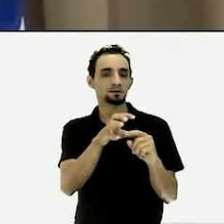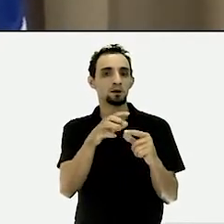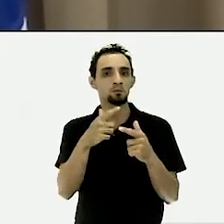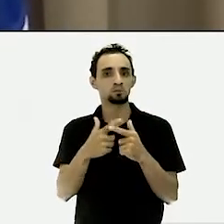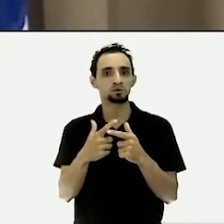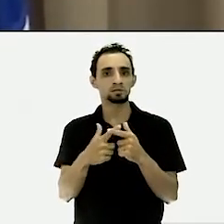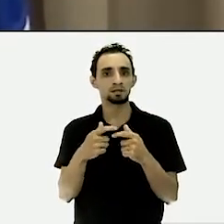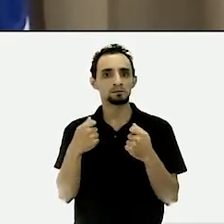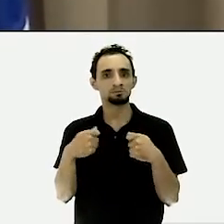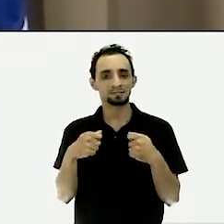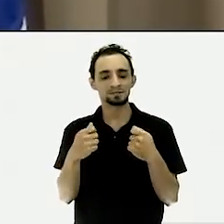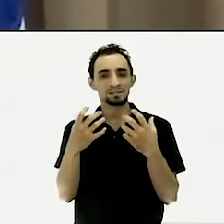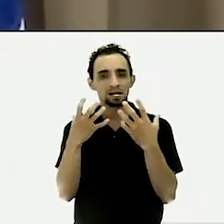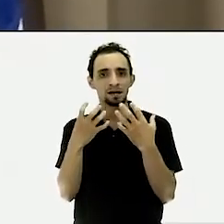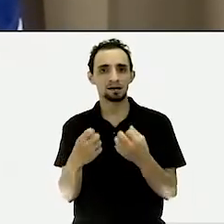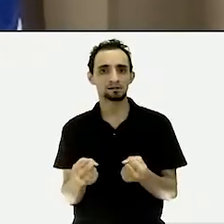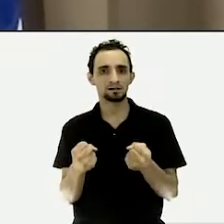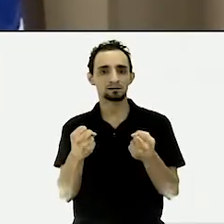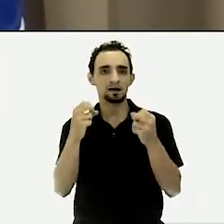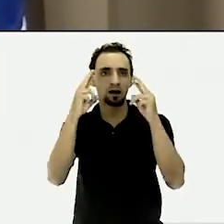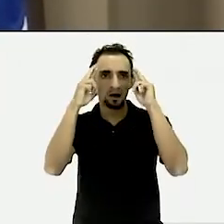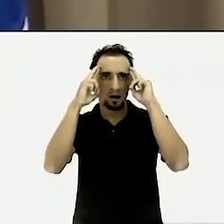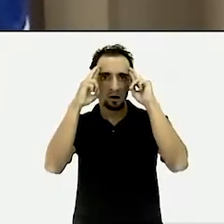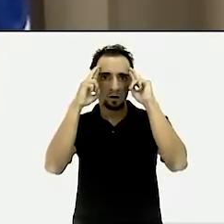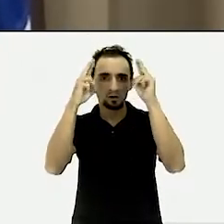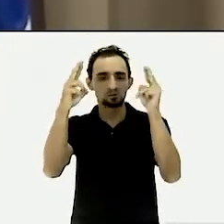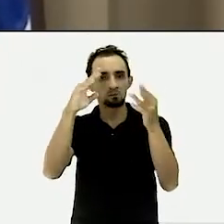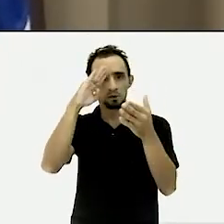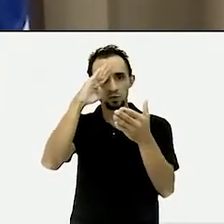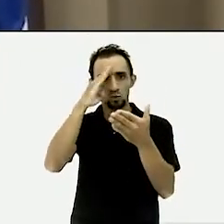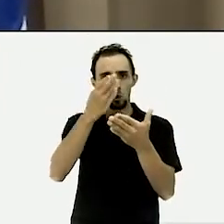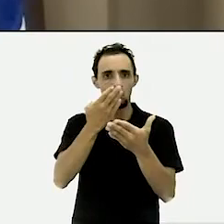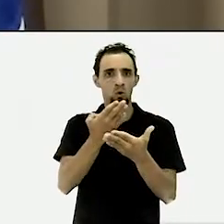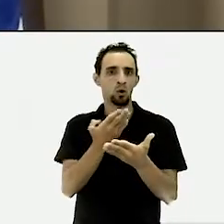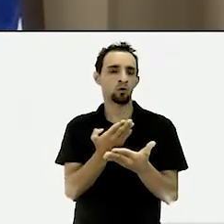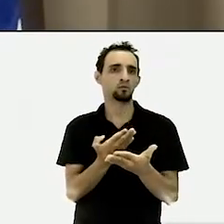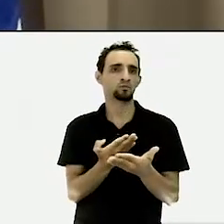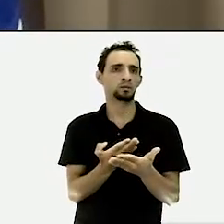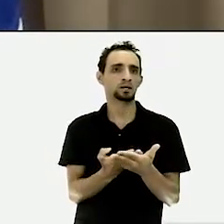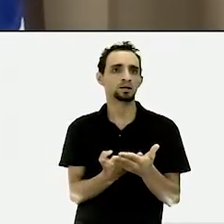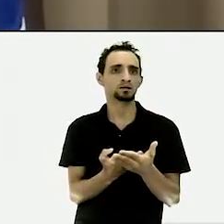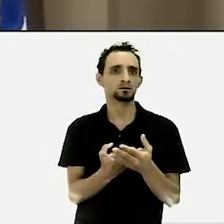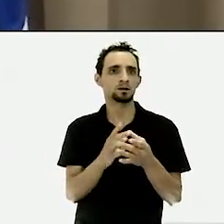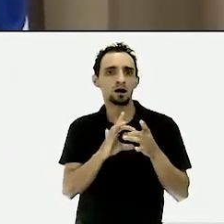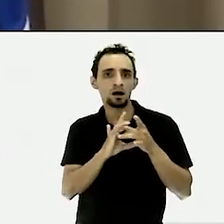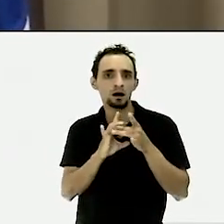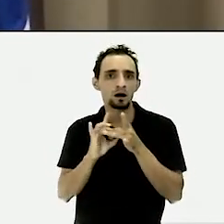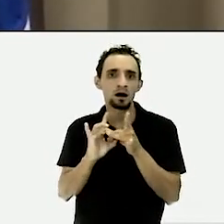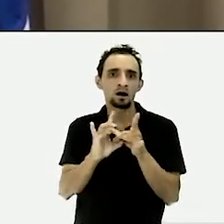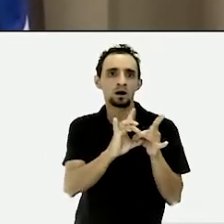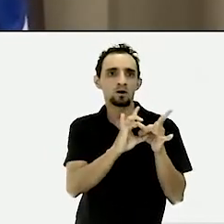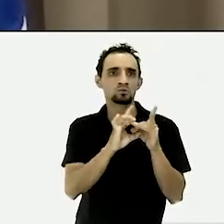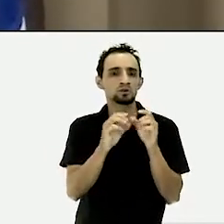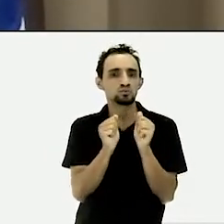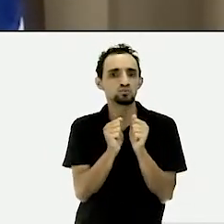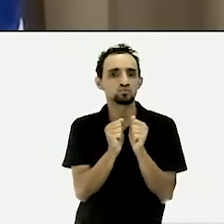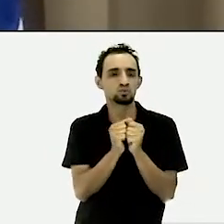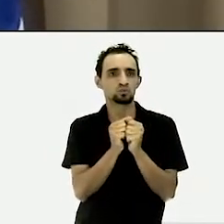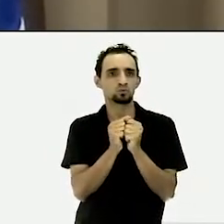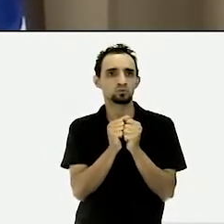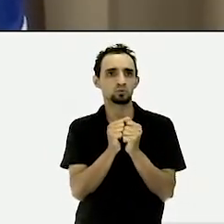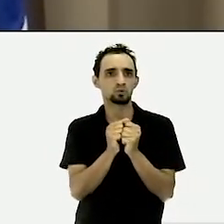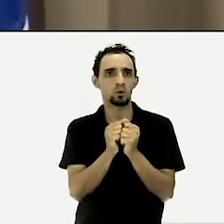Breve. Ele tirou das suas redes sociais, porque teve uma repercussão